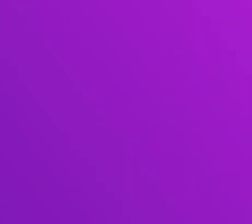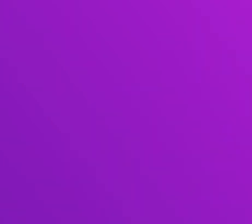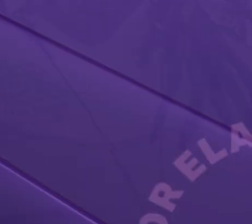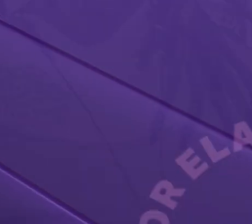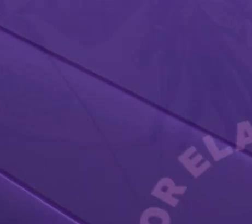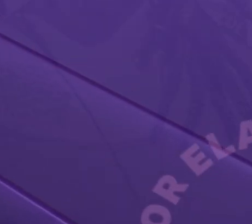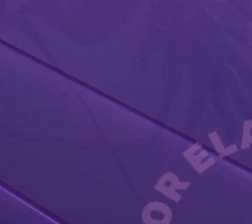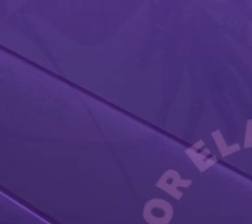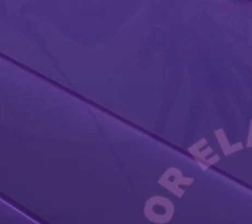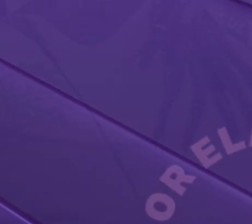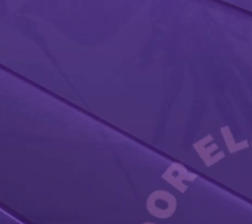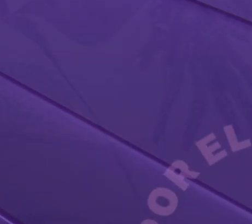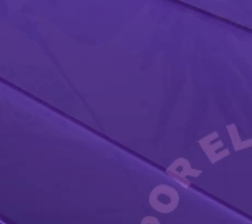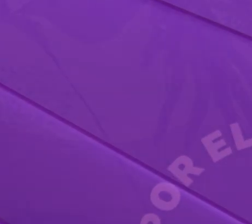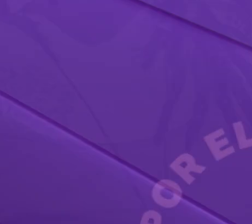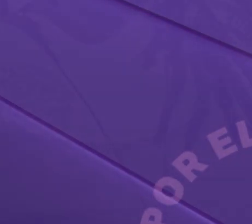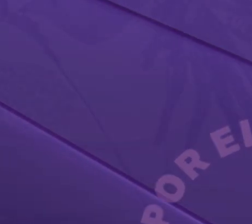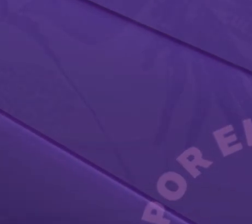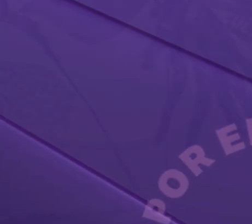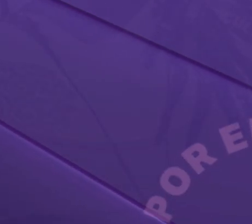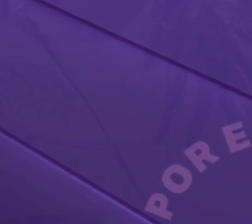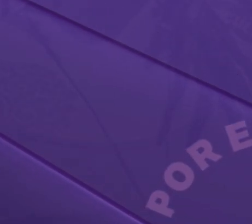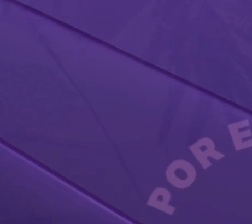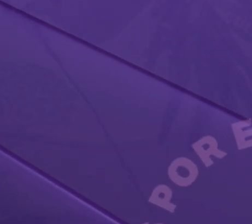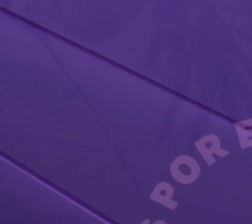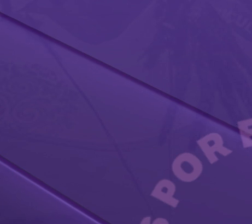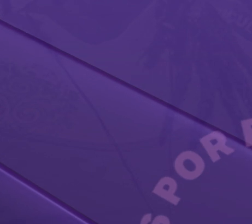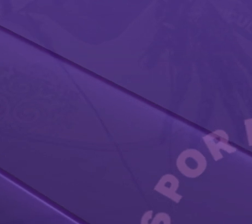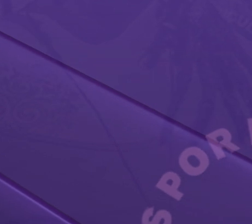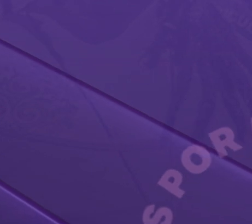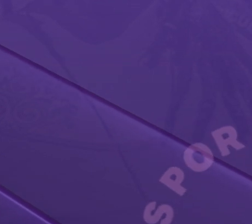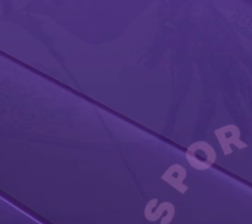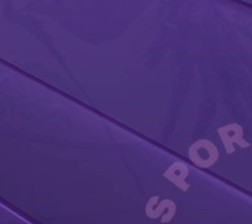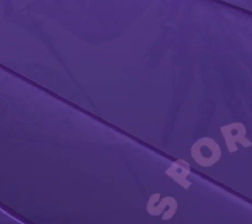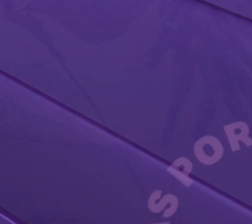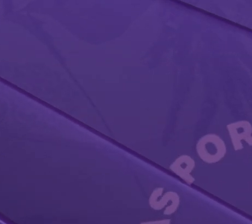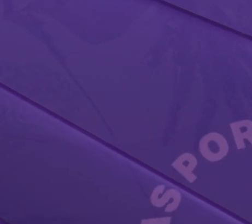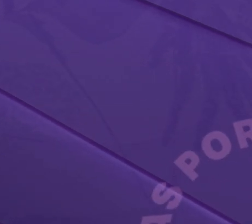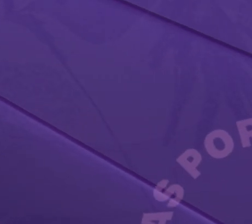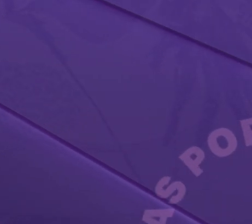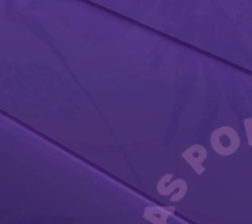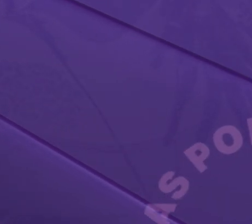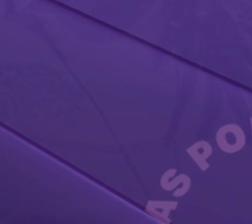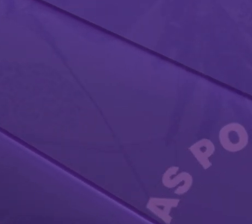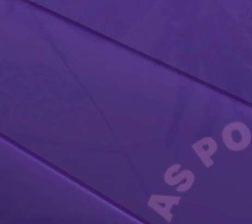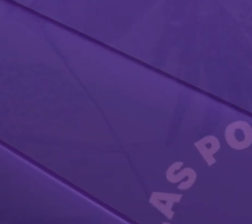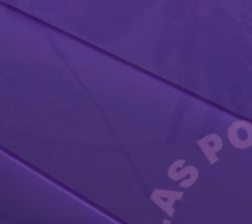Fique com o TV Elas por Elas Formação, que semana que vem tem mais. Te espero na segunda-feira.